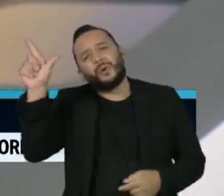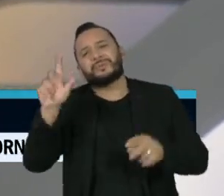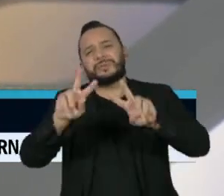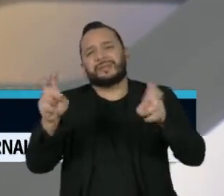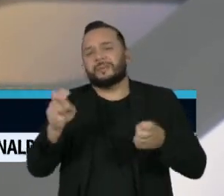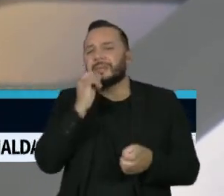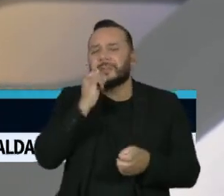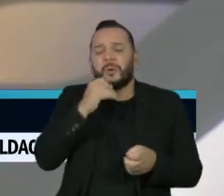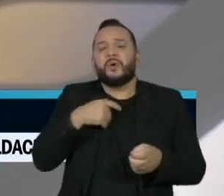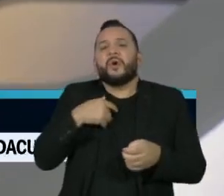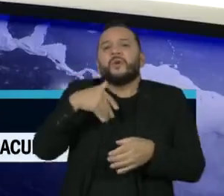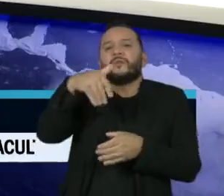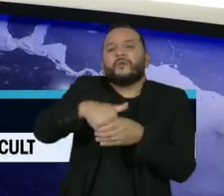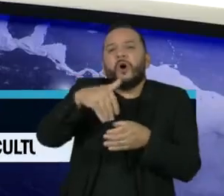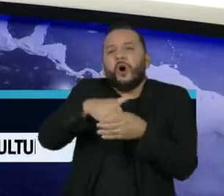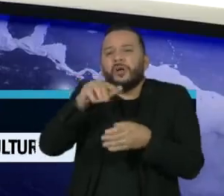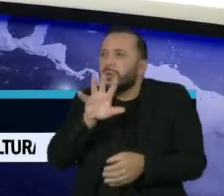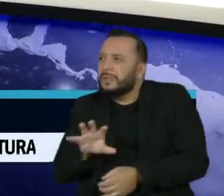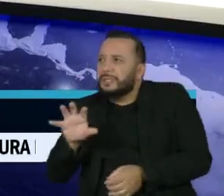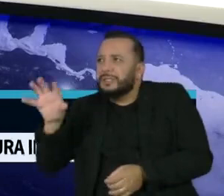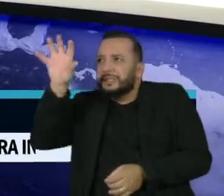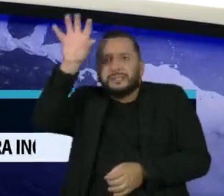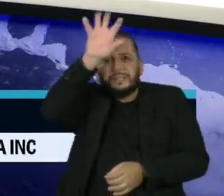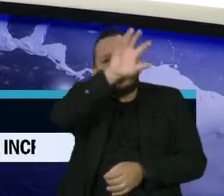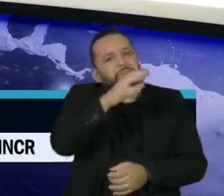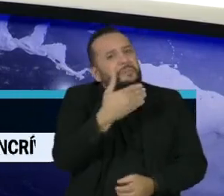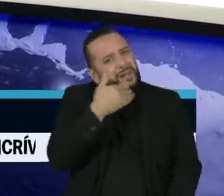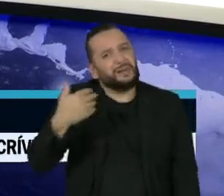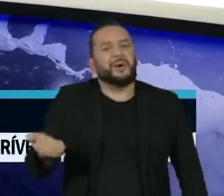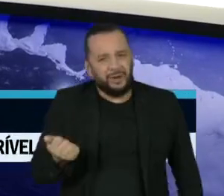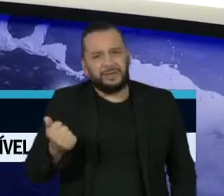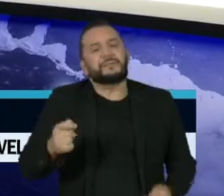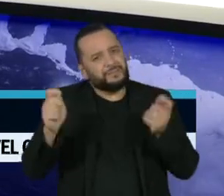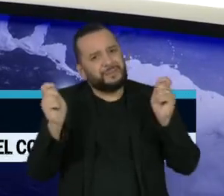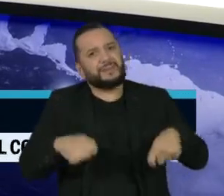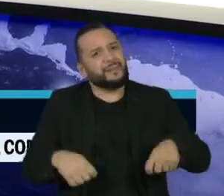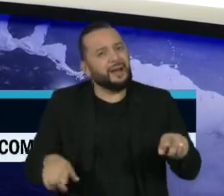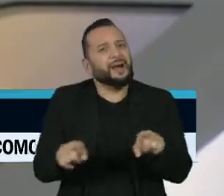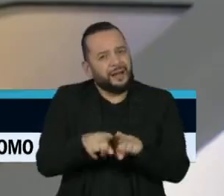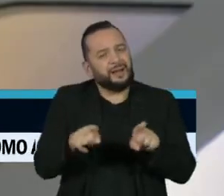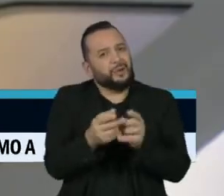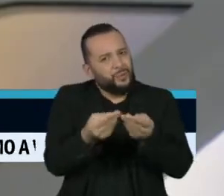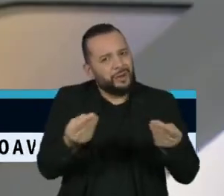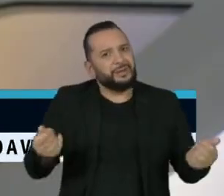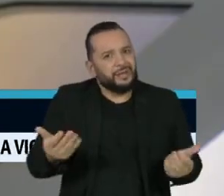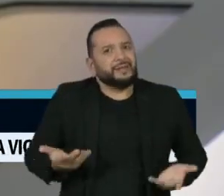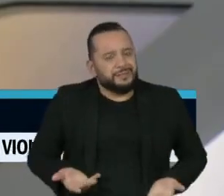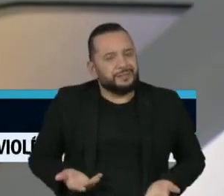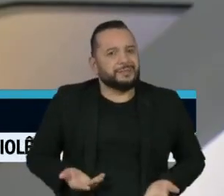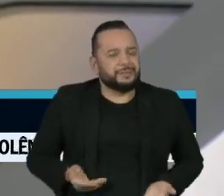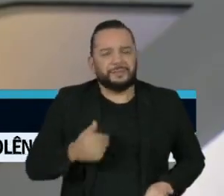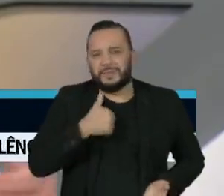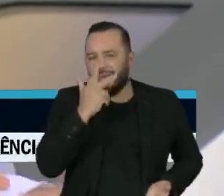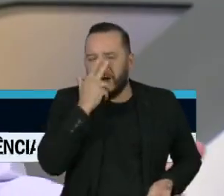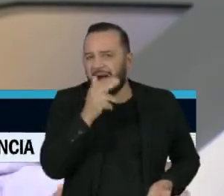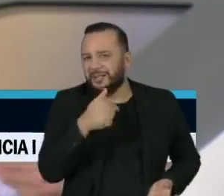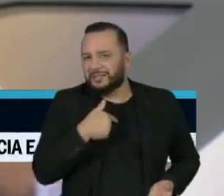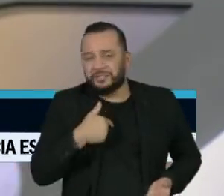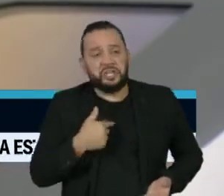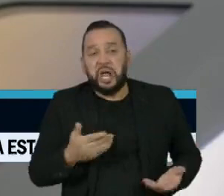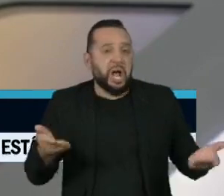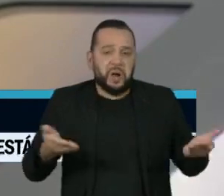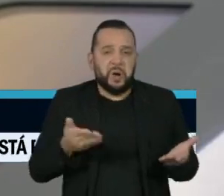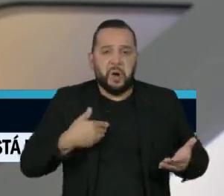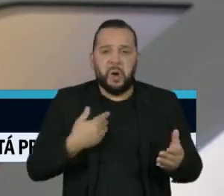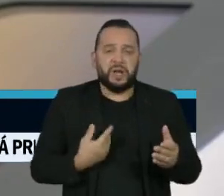matérias que aperfeiçoariam a representação política e tornariam ela de melhor qualidade. Mas eu acho que essa ideia de criar